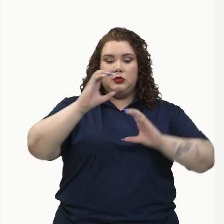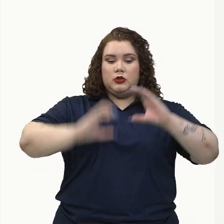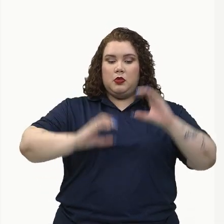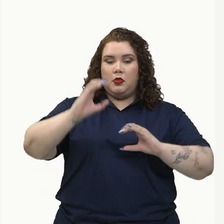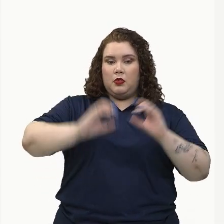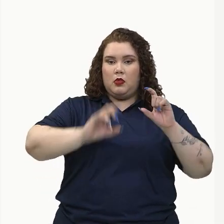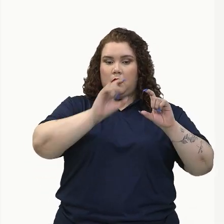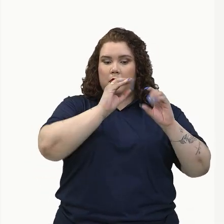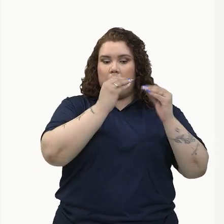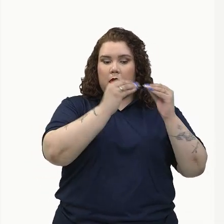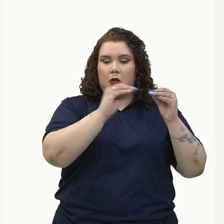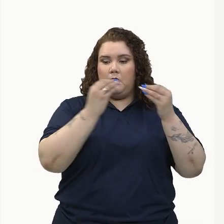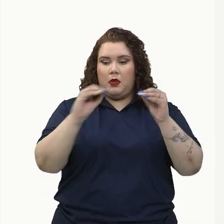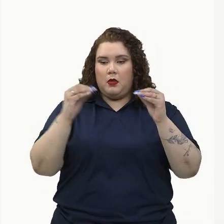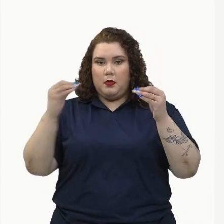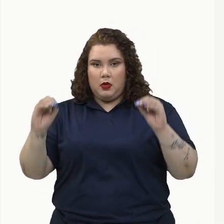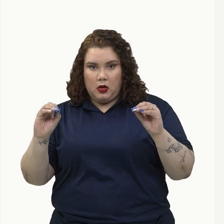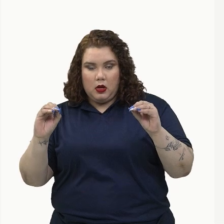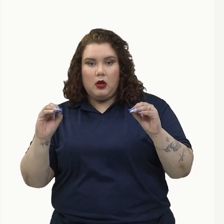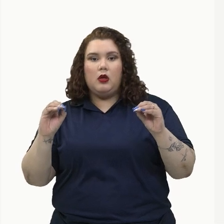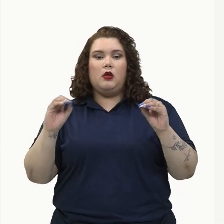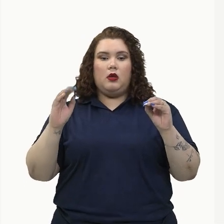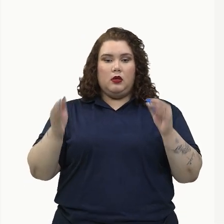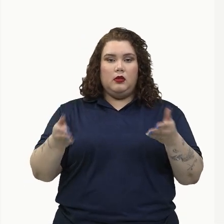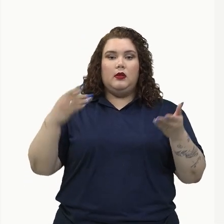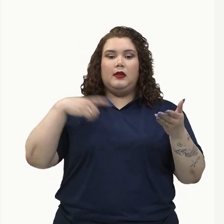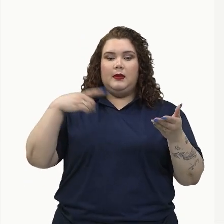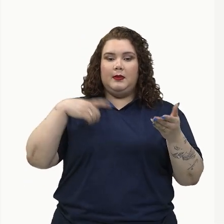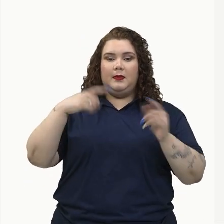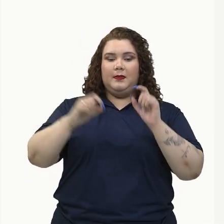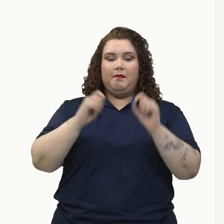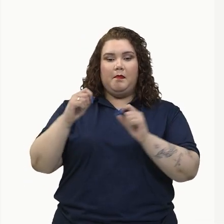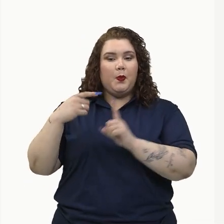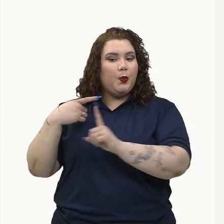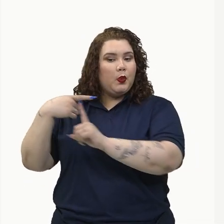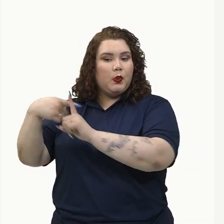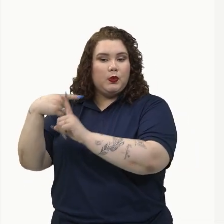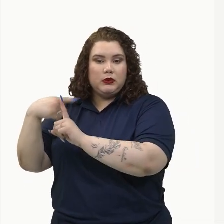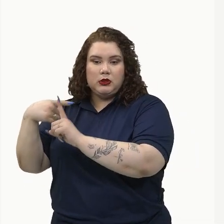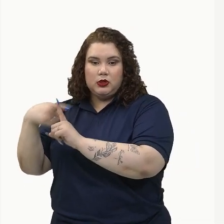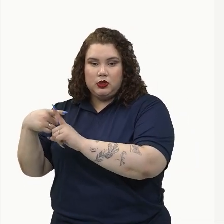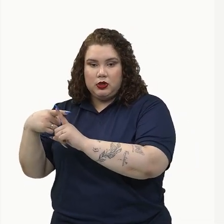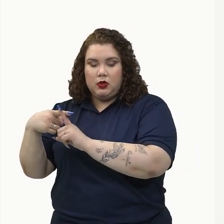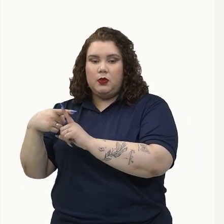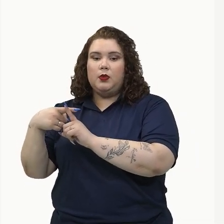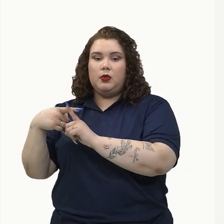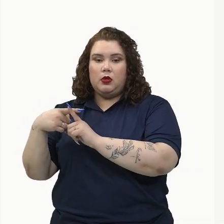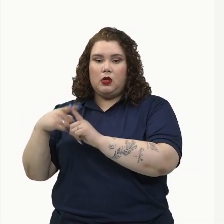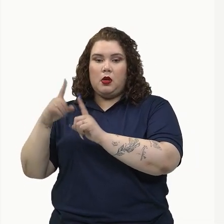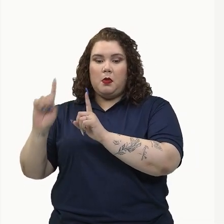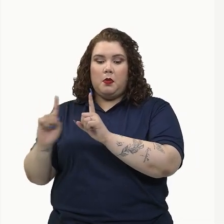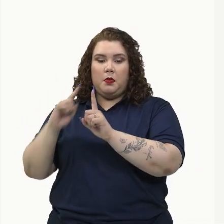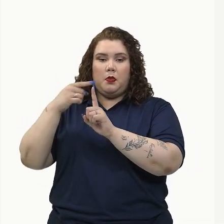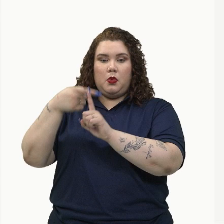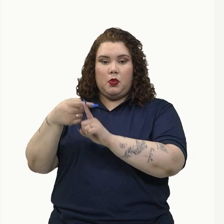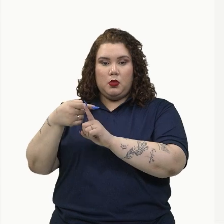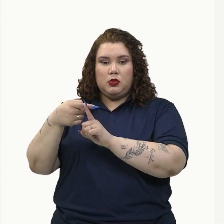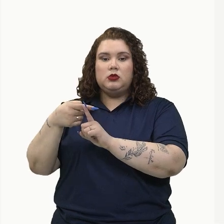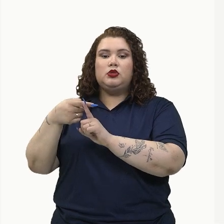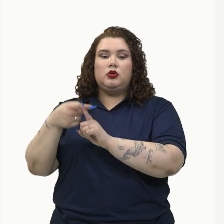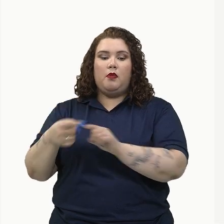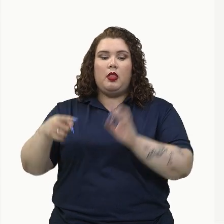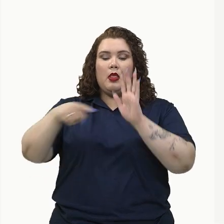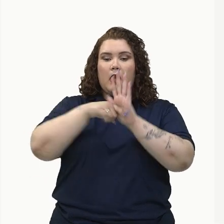estão ligados um em sequência do outro, com o polo positivo de um ligado ao polo negativo do